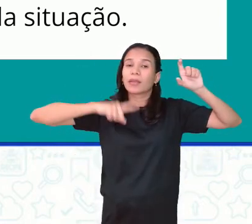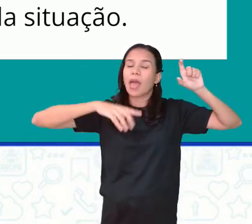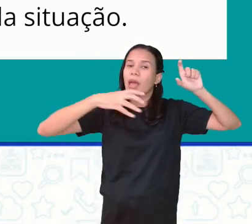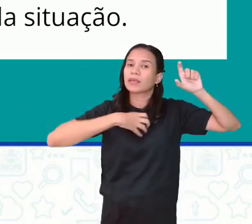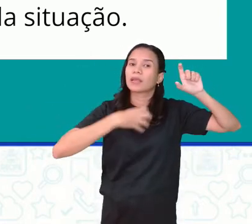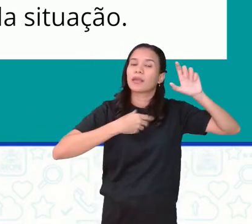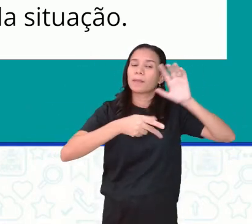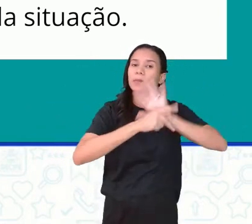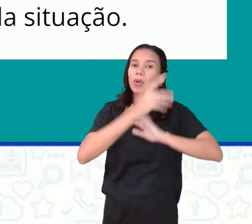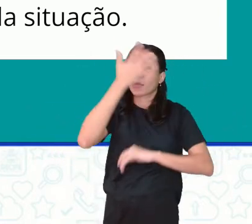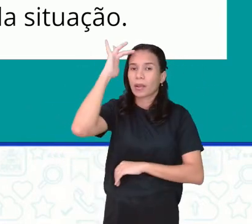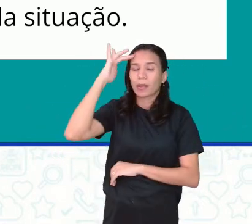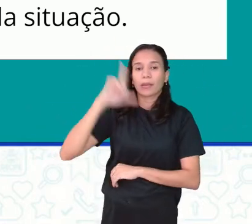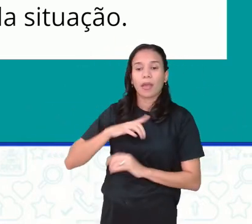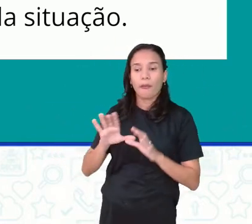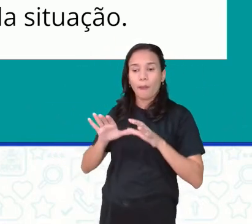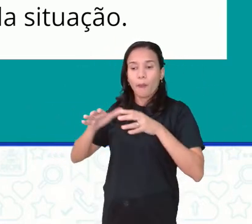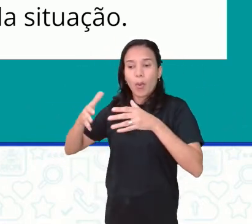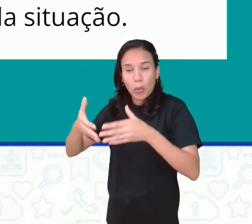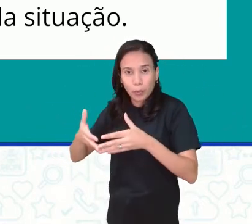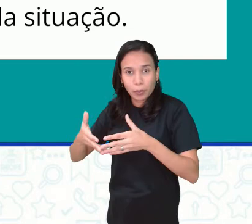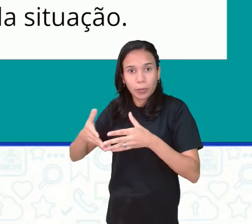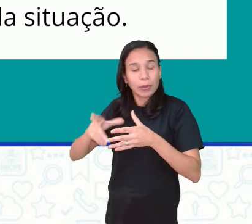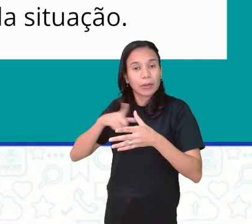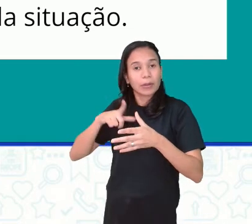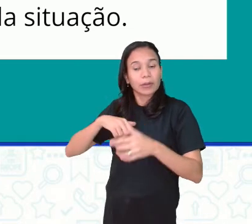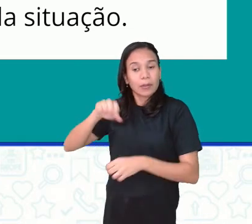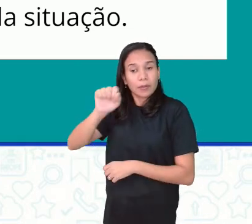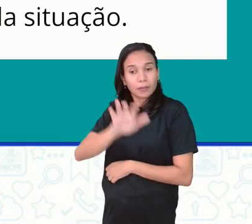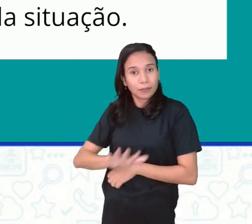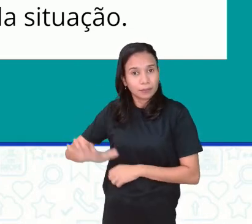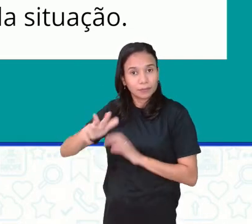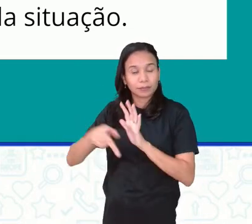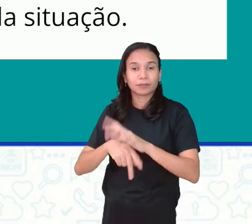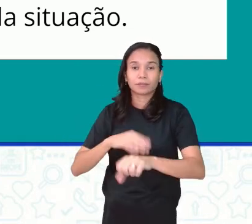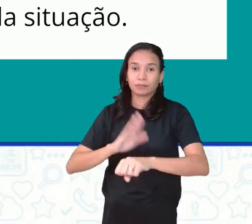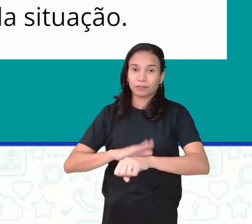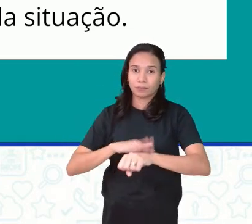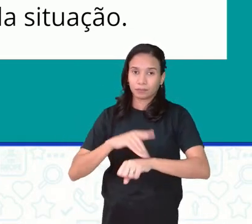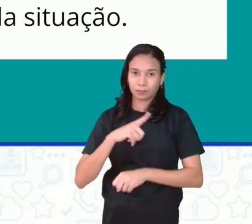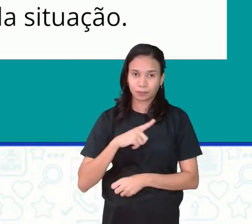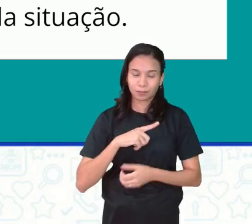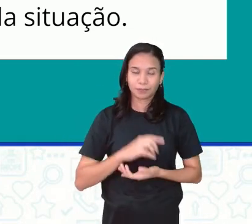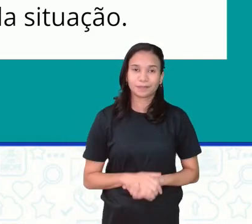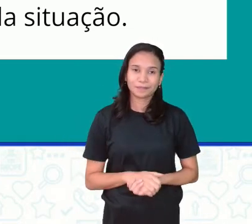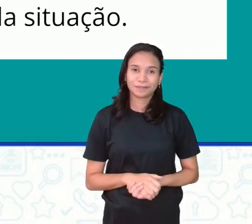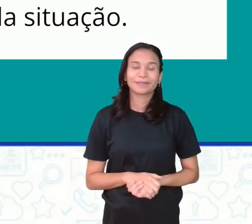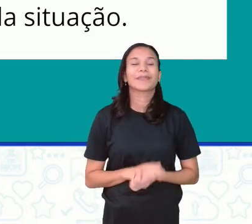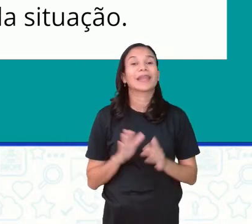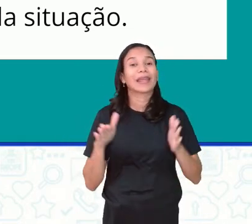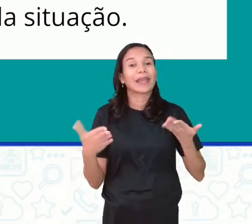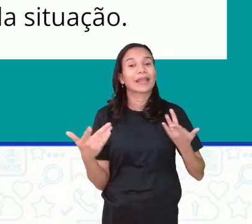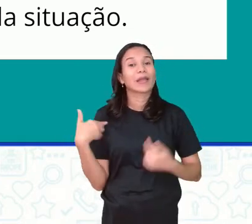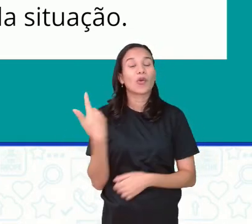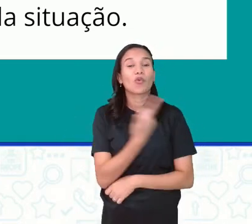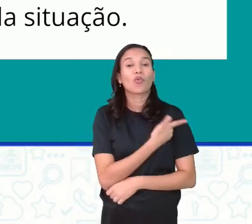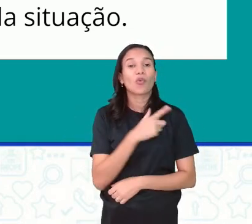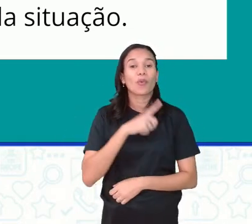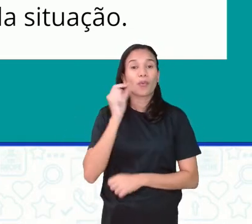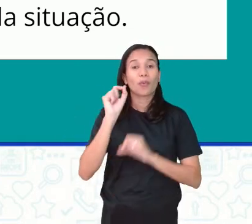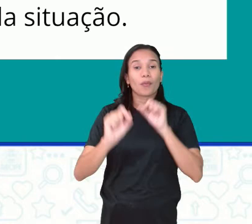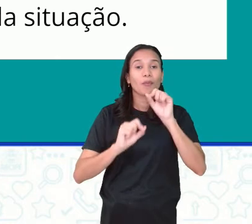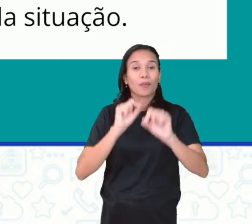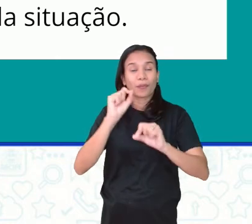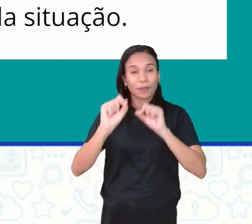sentido para um determinado grupo em uma determinada situação. Então, nós temos aqui, não